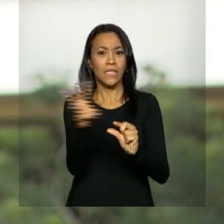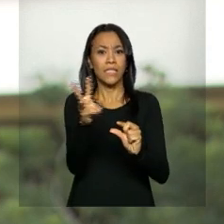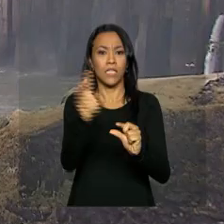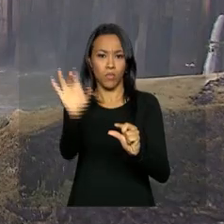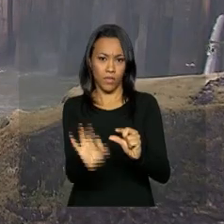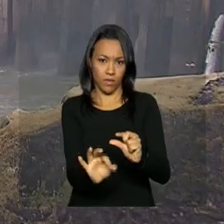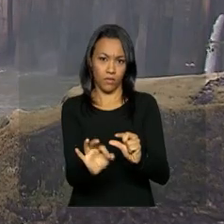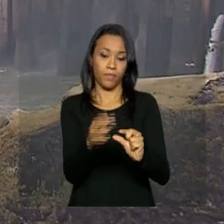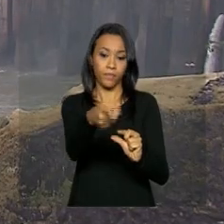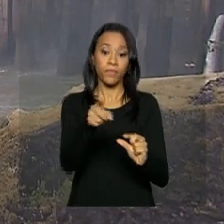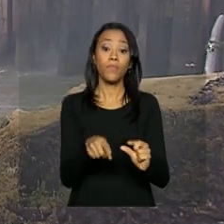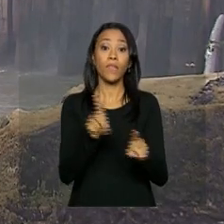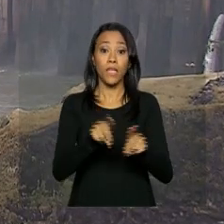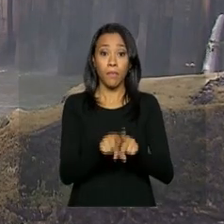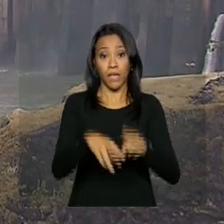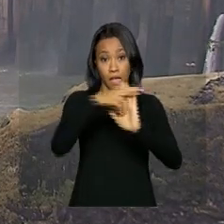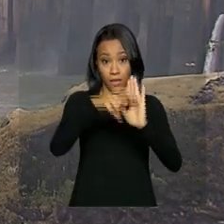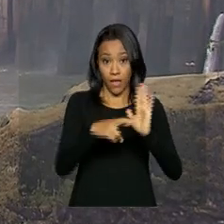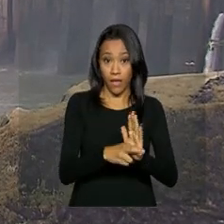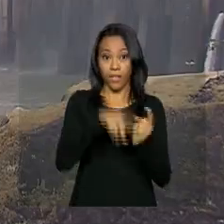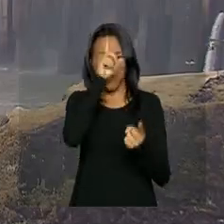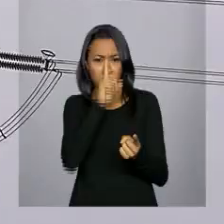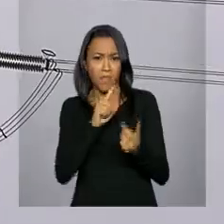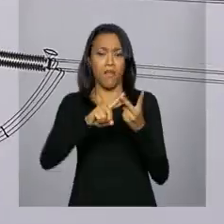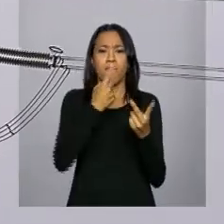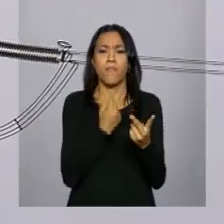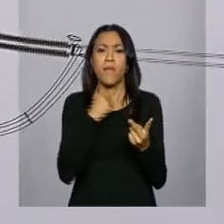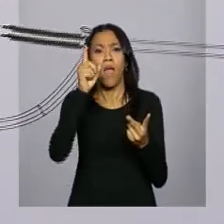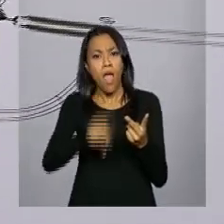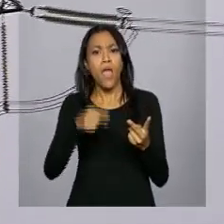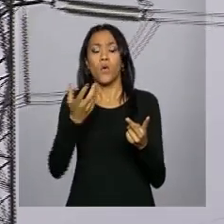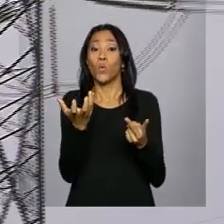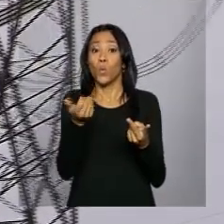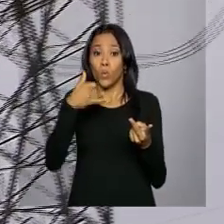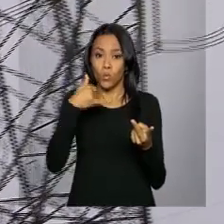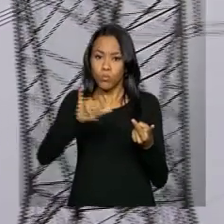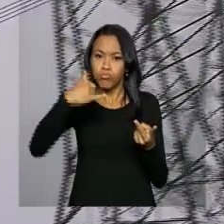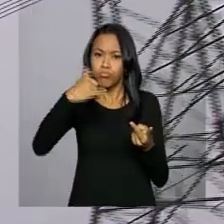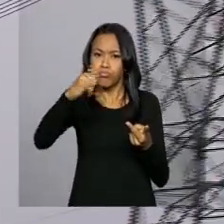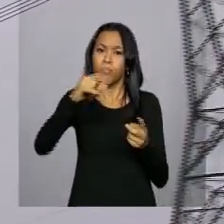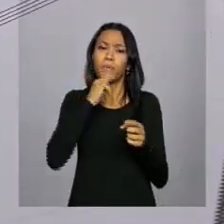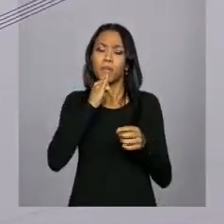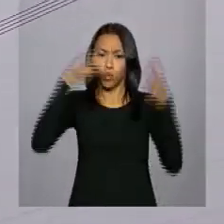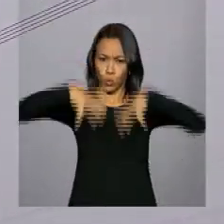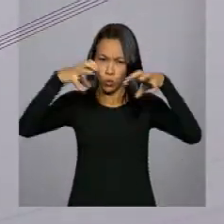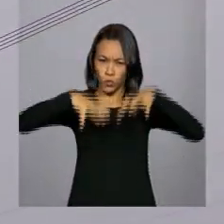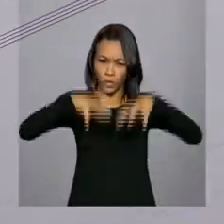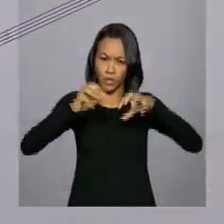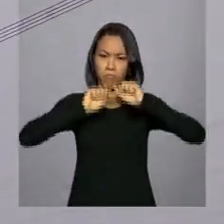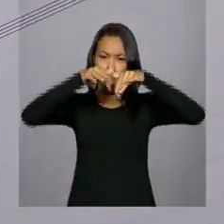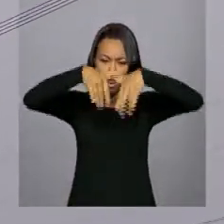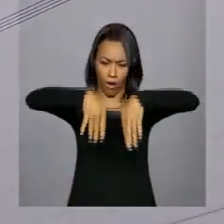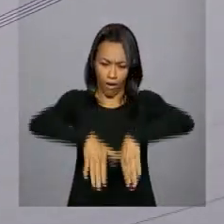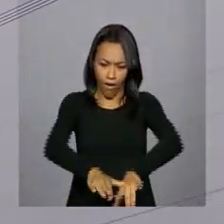33% o sistema de bandeiras tarifárias indica os custos de geração de energia quando está chovendo e os reservatórios